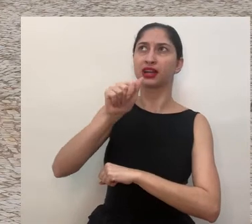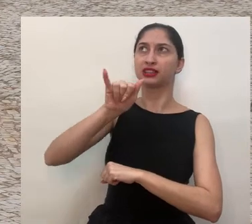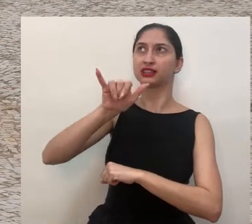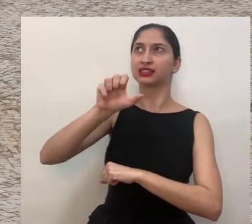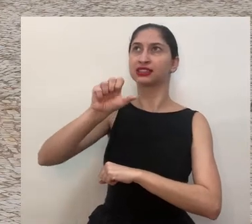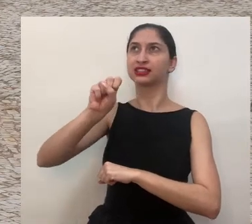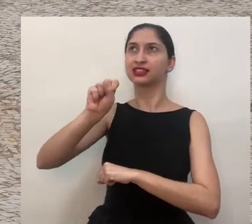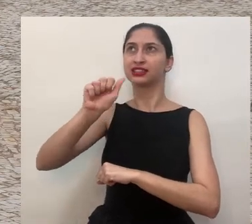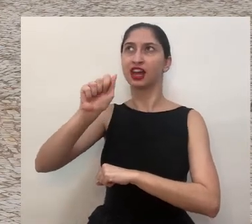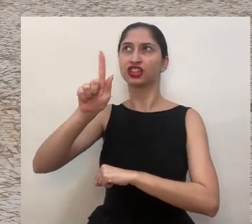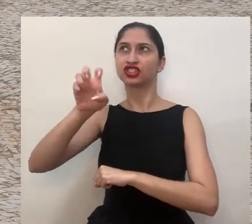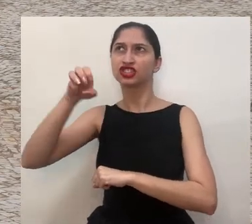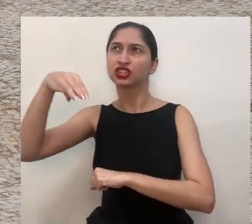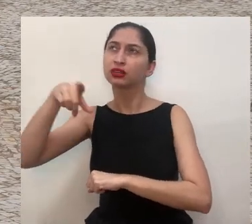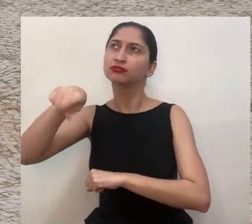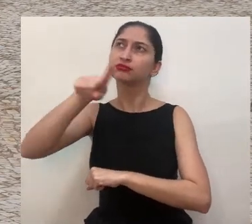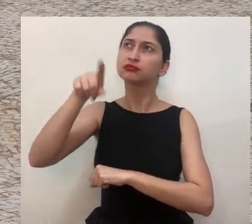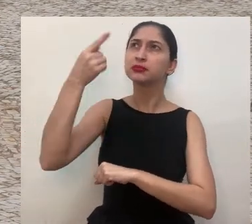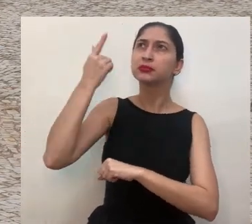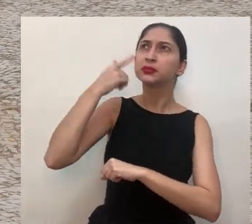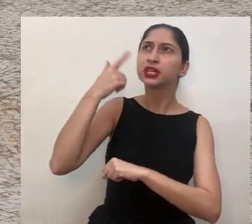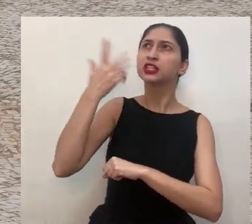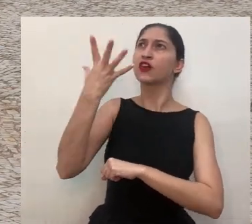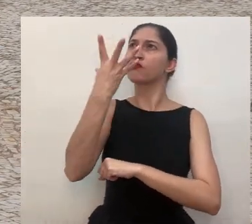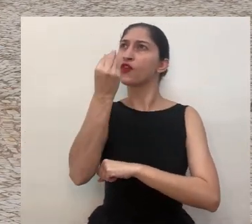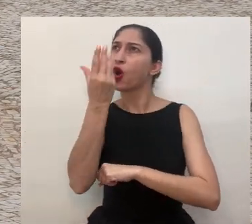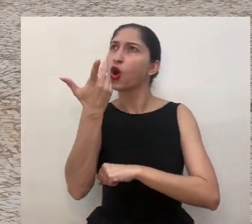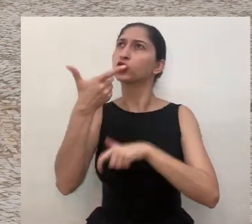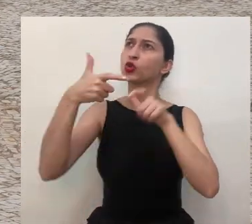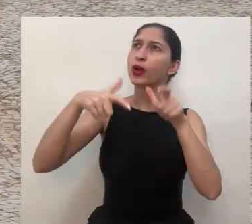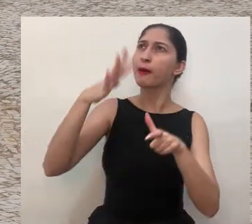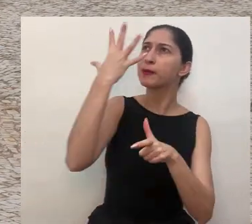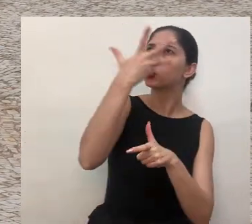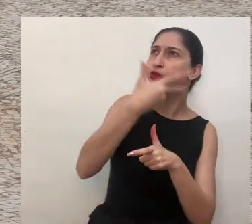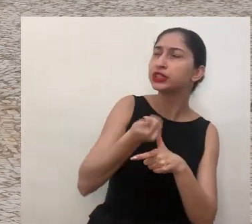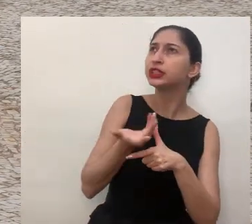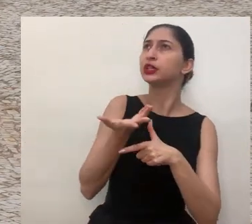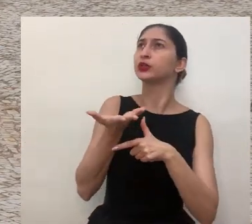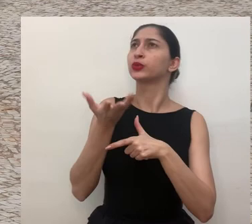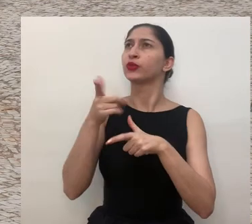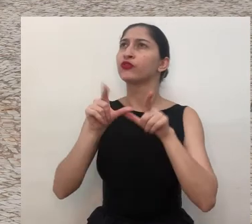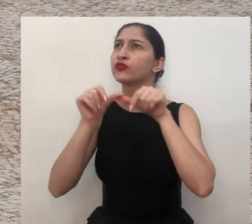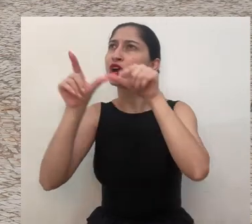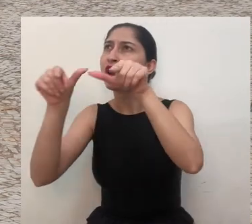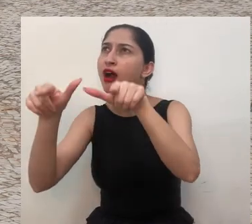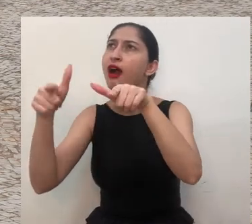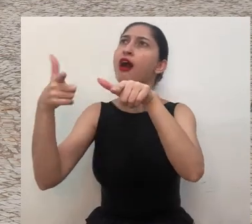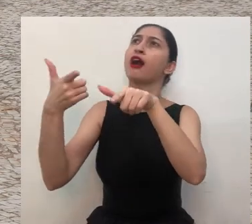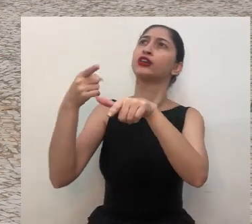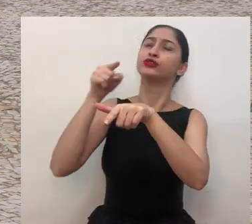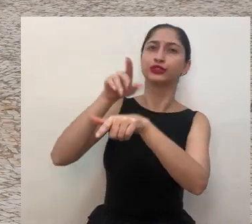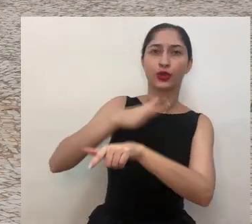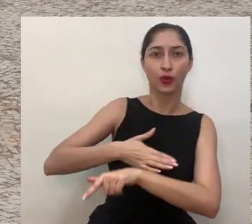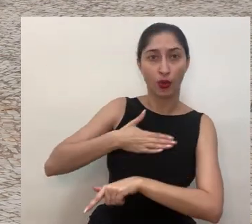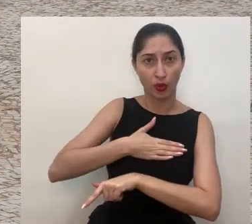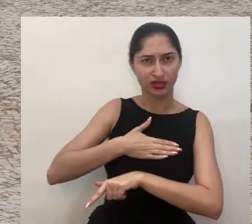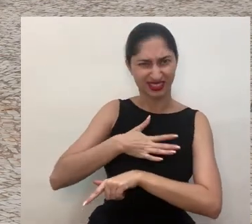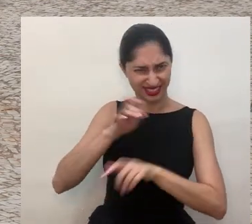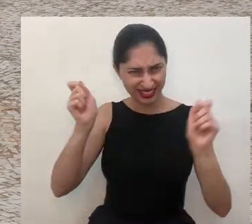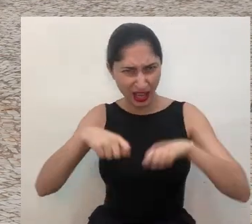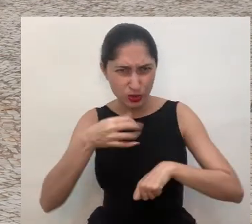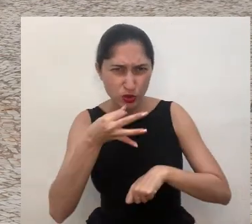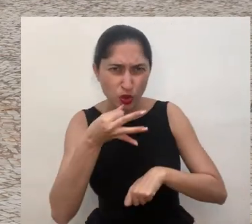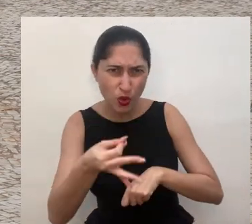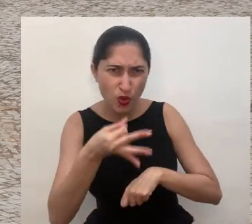muito. Mas será que uma paisagem ela pode ser composta por sons? Em 1977 foi